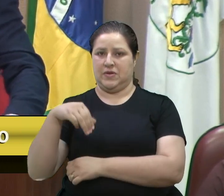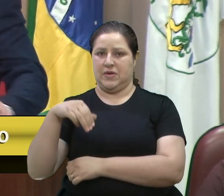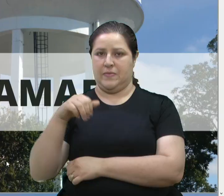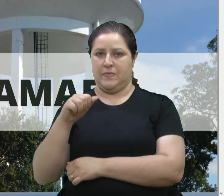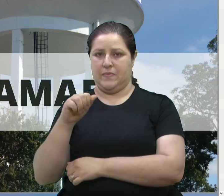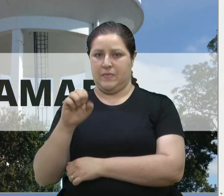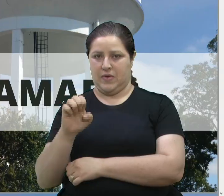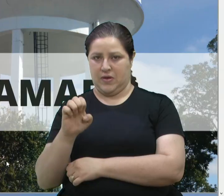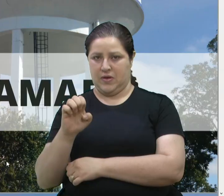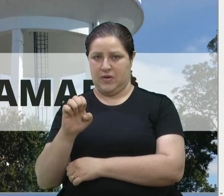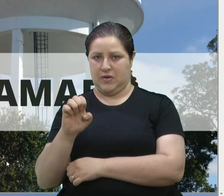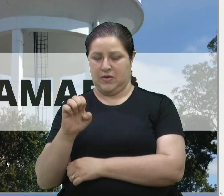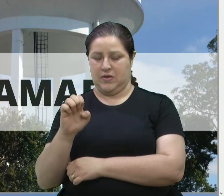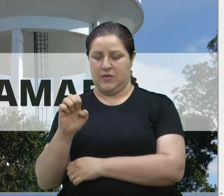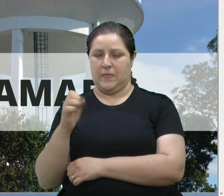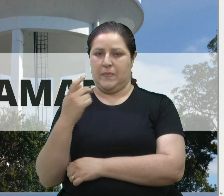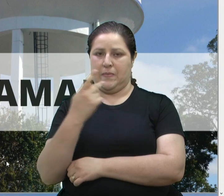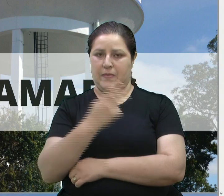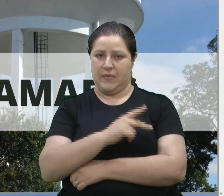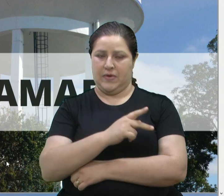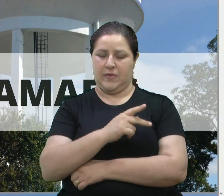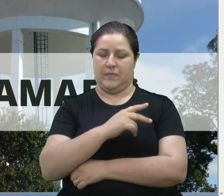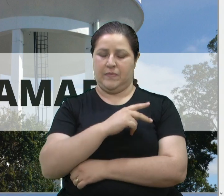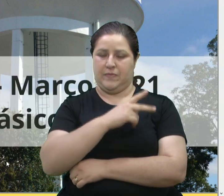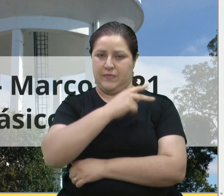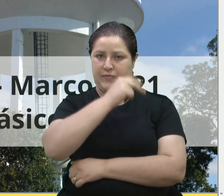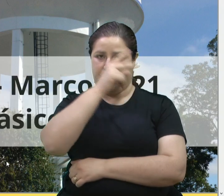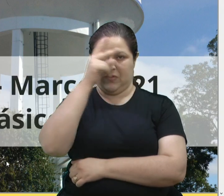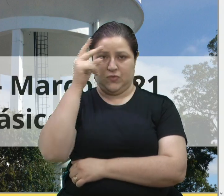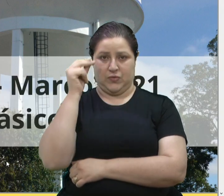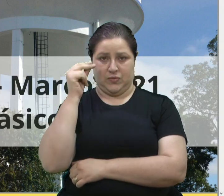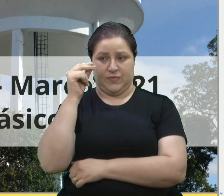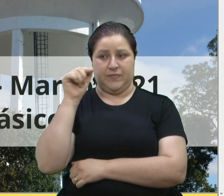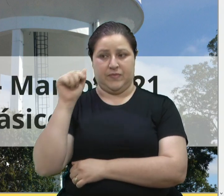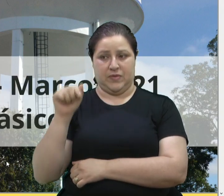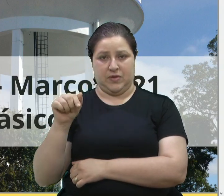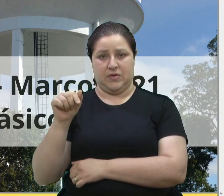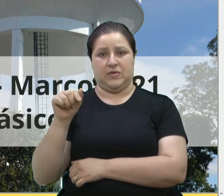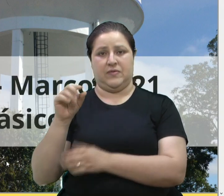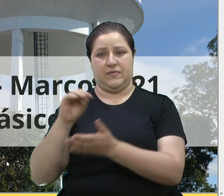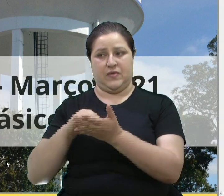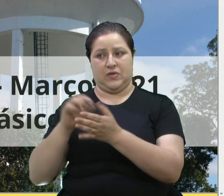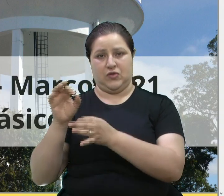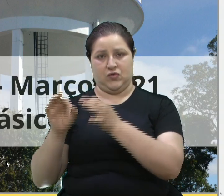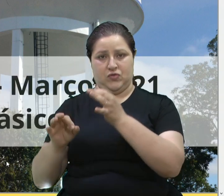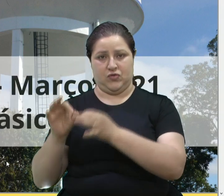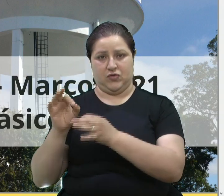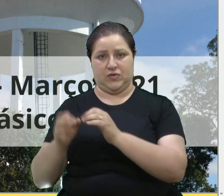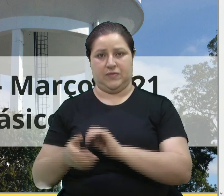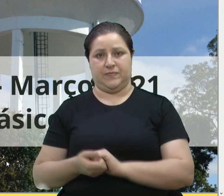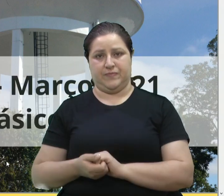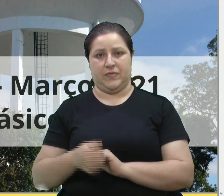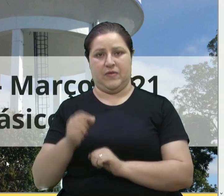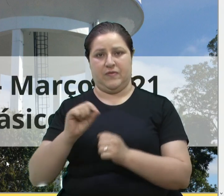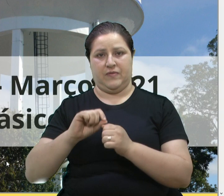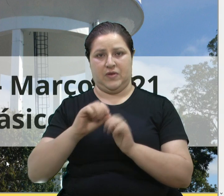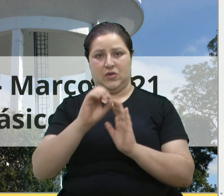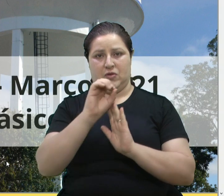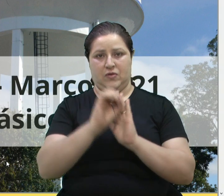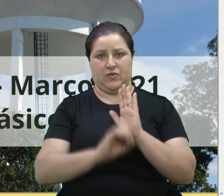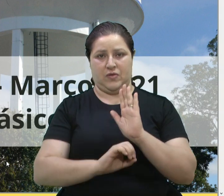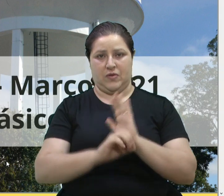de Caxias. Fiz um ofício em 9 de março de 2021, assinado